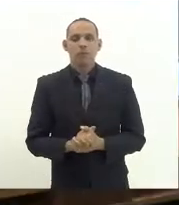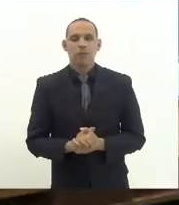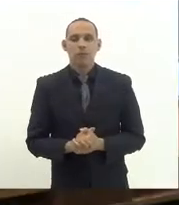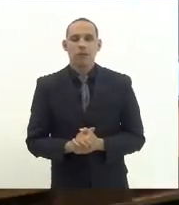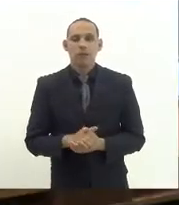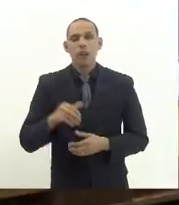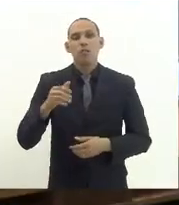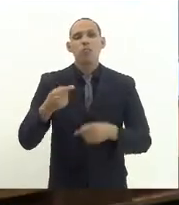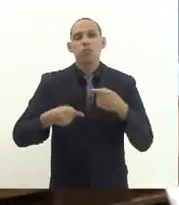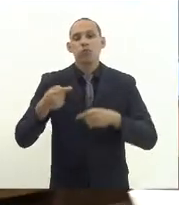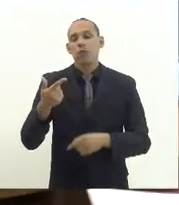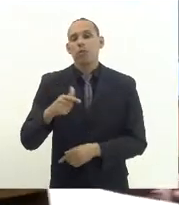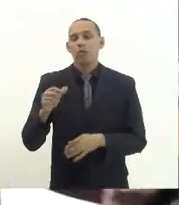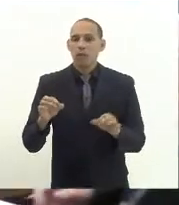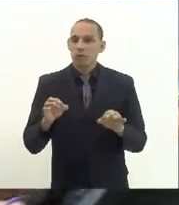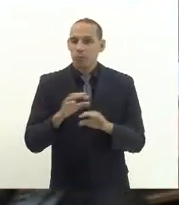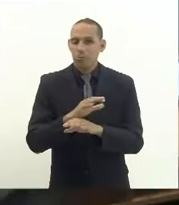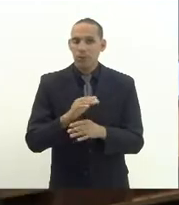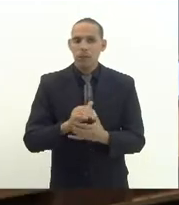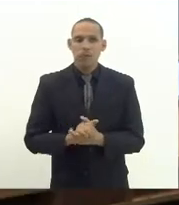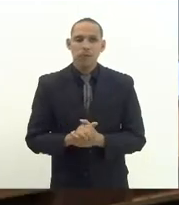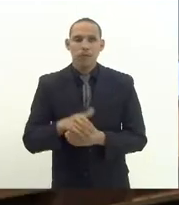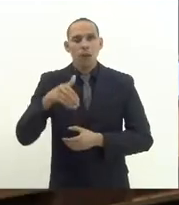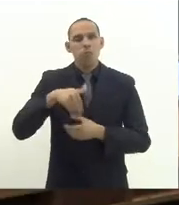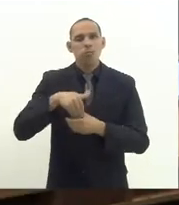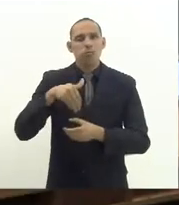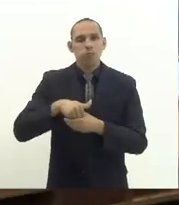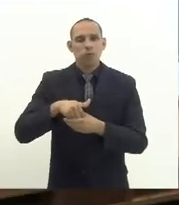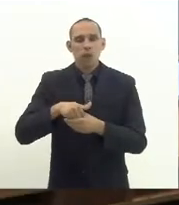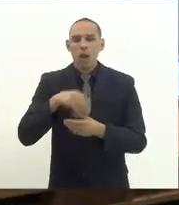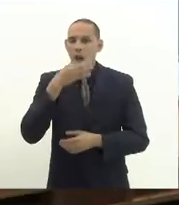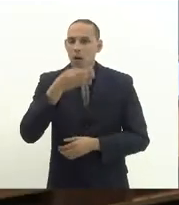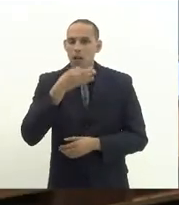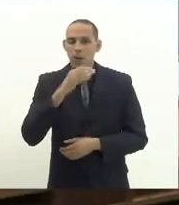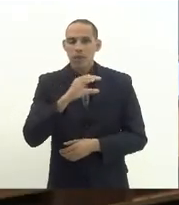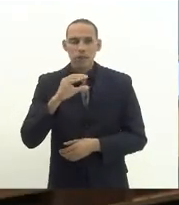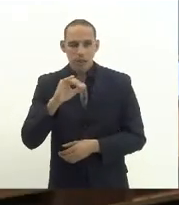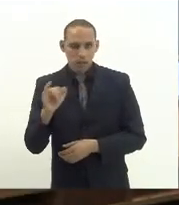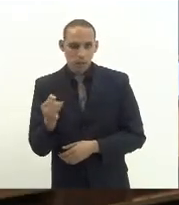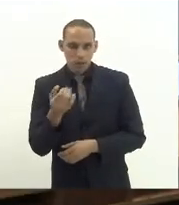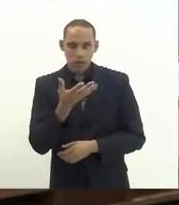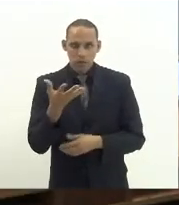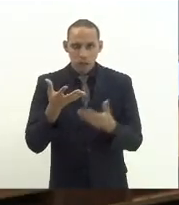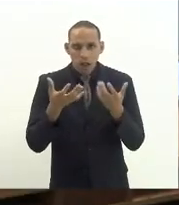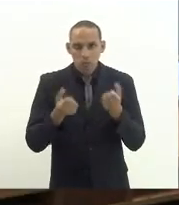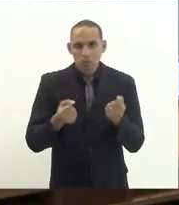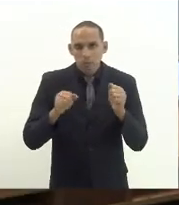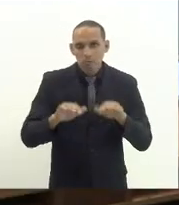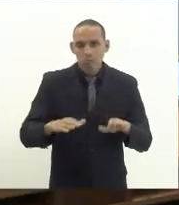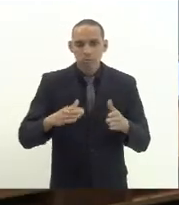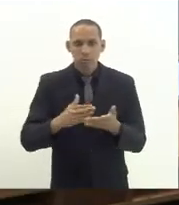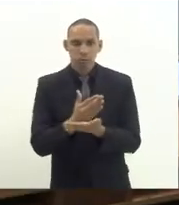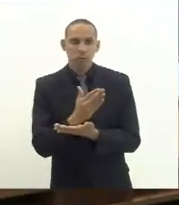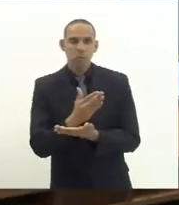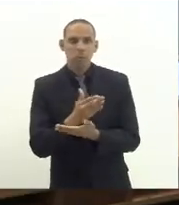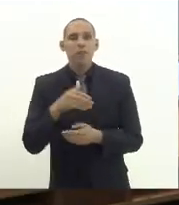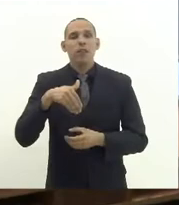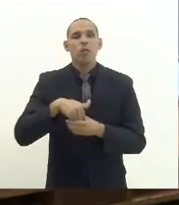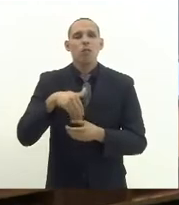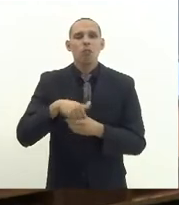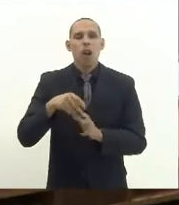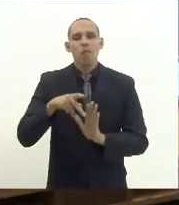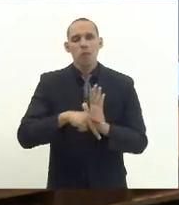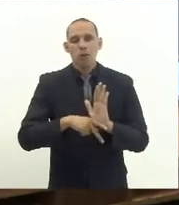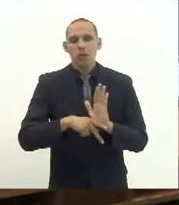em novembro que era discutir-se-á da discussão em votação parecer da comissão de condição Justiça senhores que aprovam permaneçam missão aprovado em votação